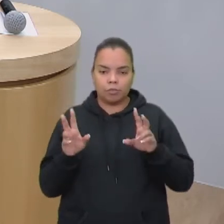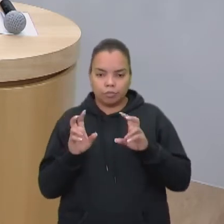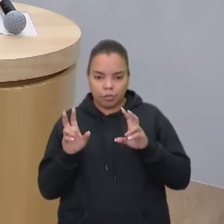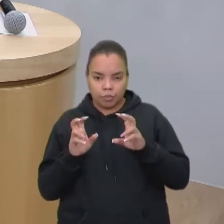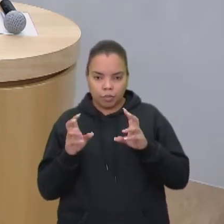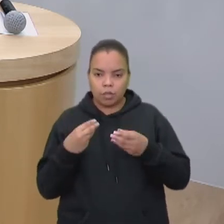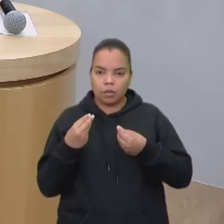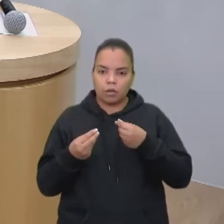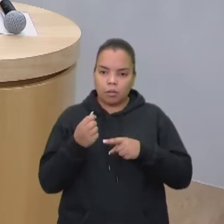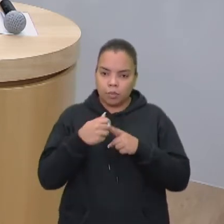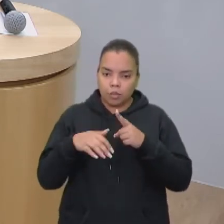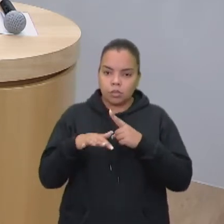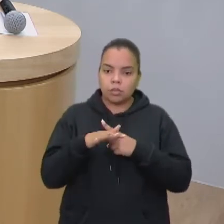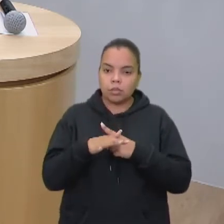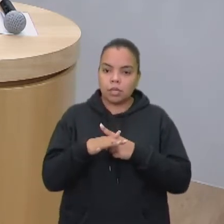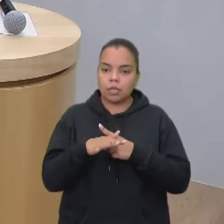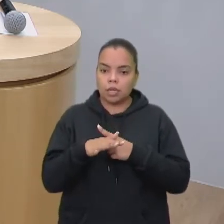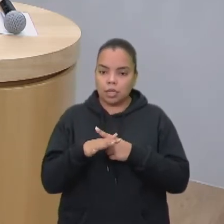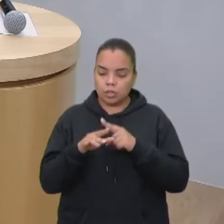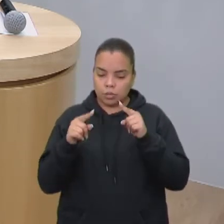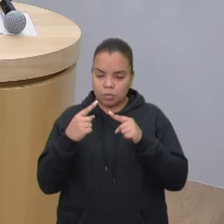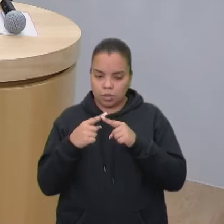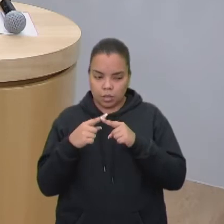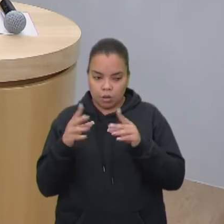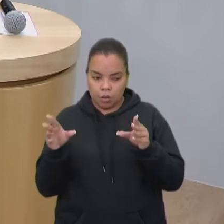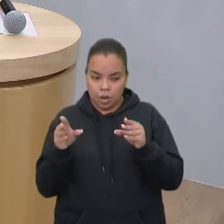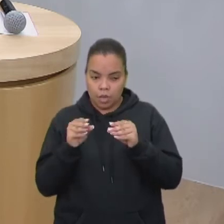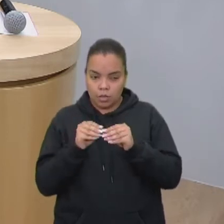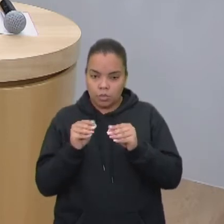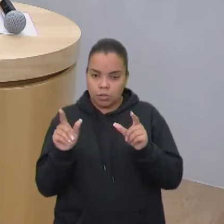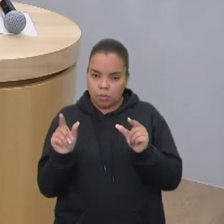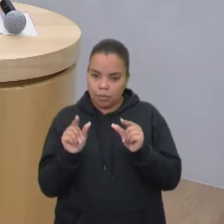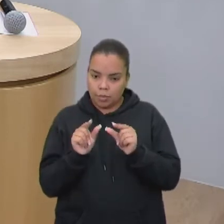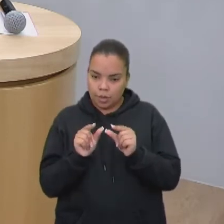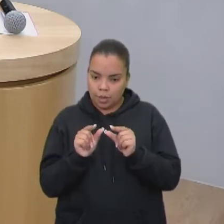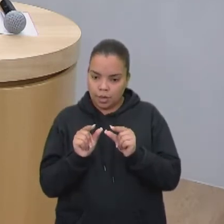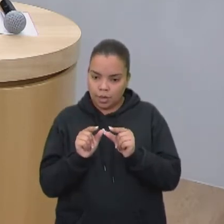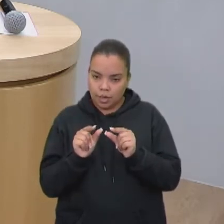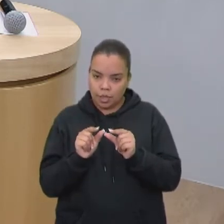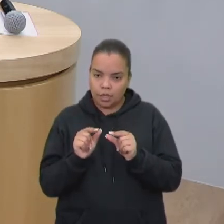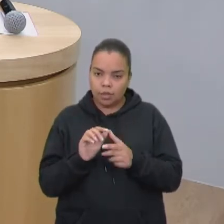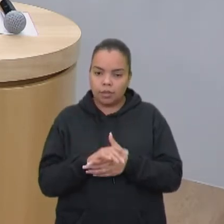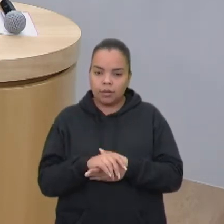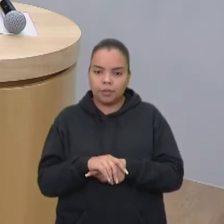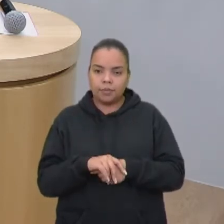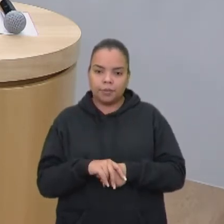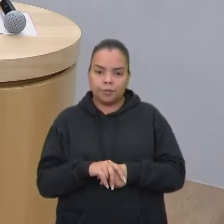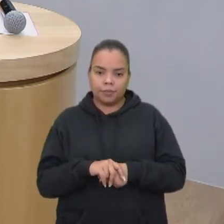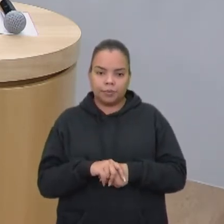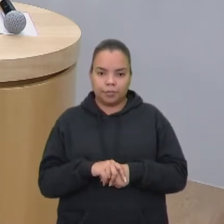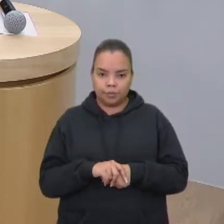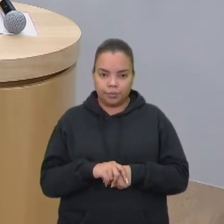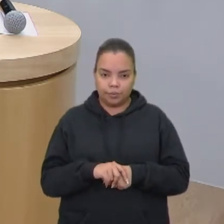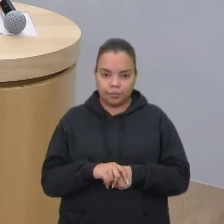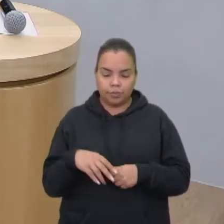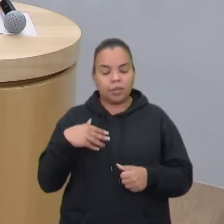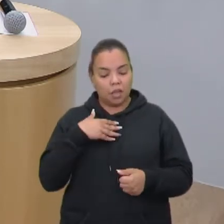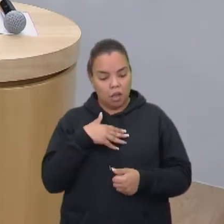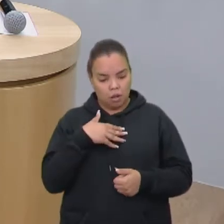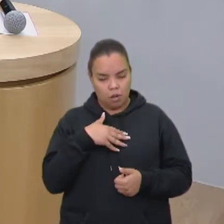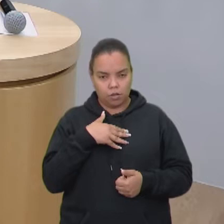a sociedade... É um recorte pequeno ali, claro. Mas como que a sociedade trata o assunto que está sendo introduzido ali,